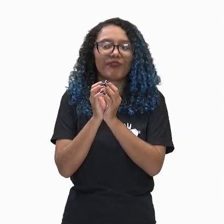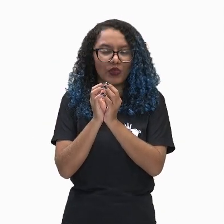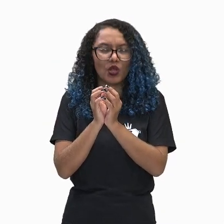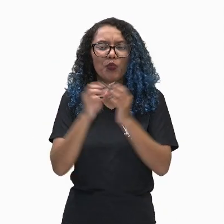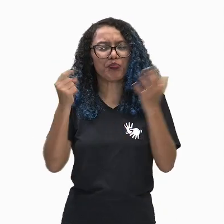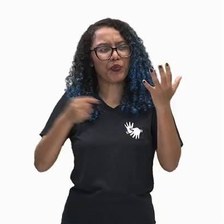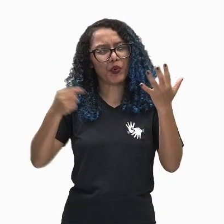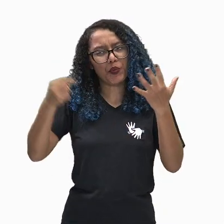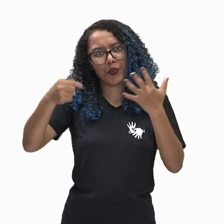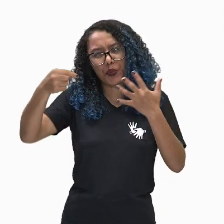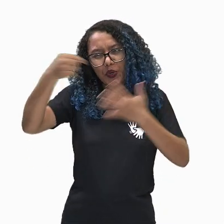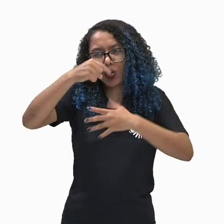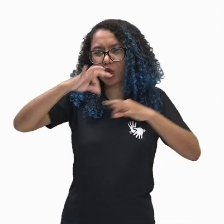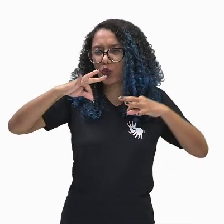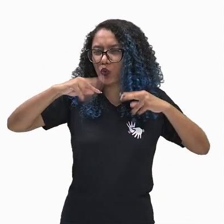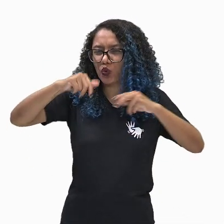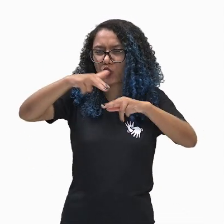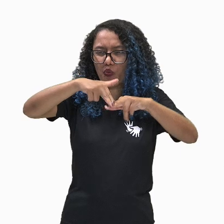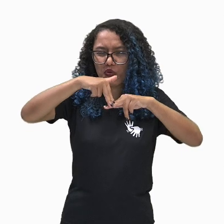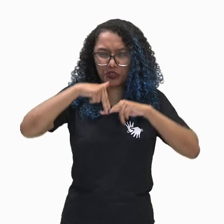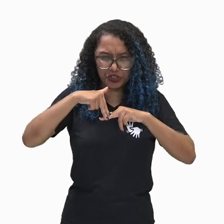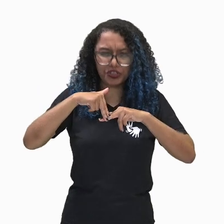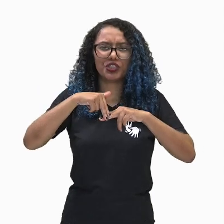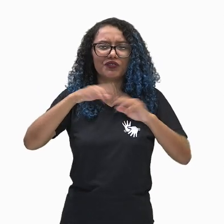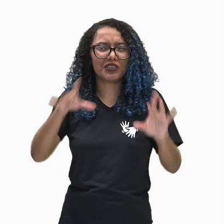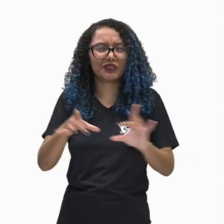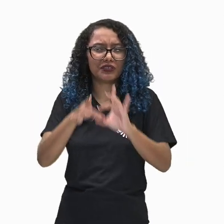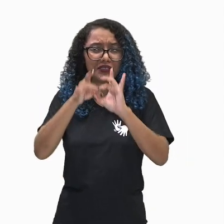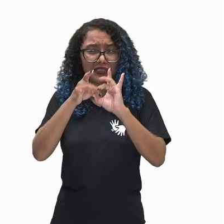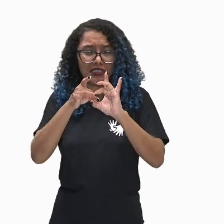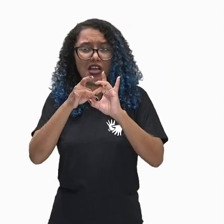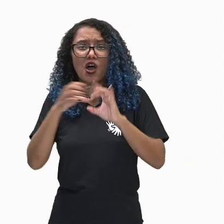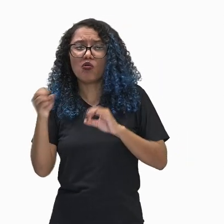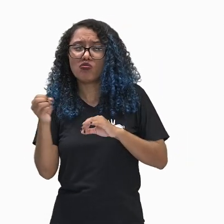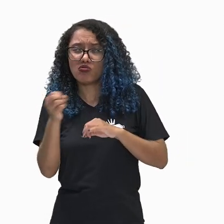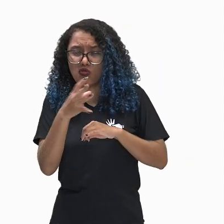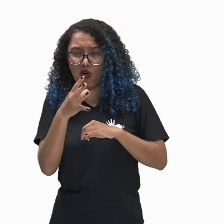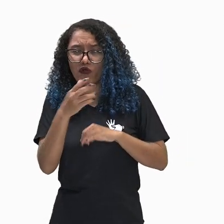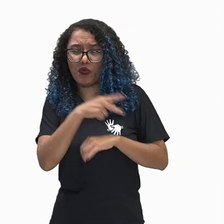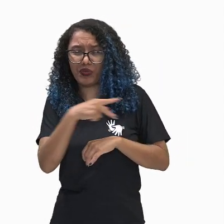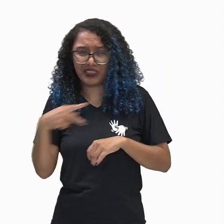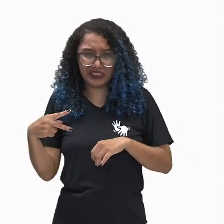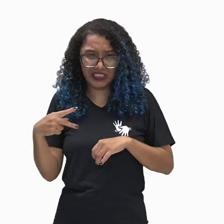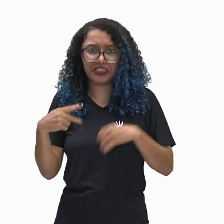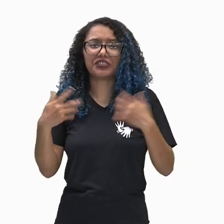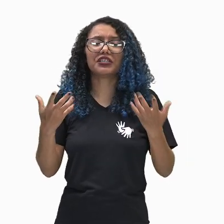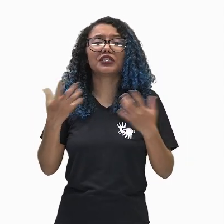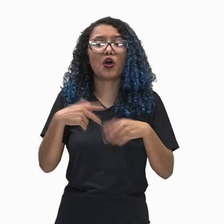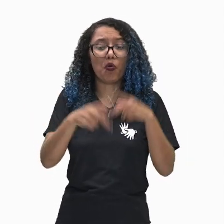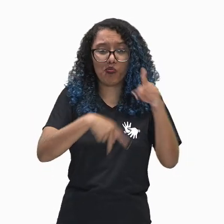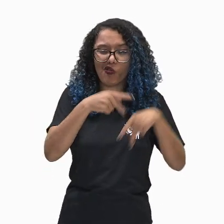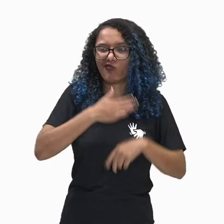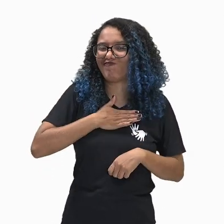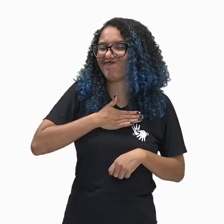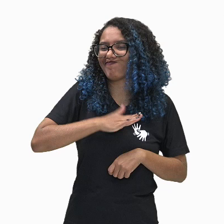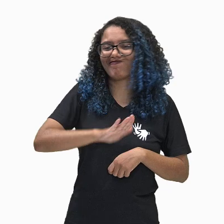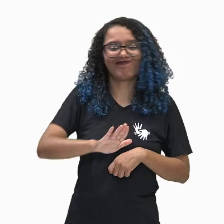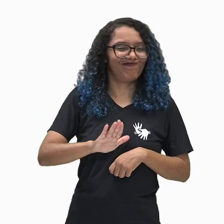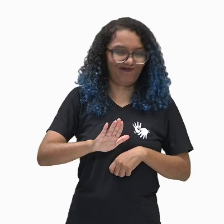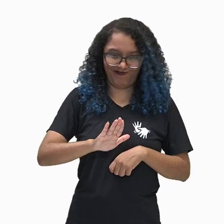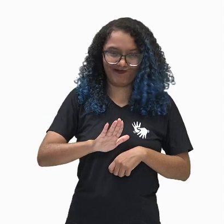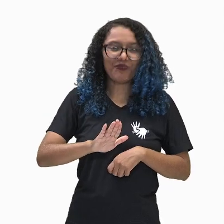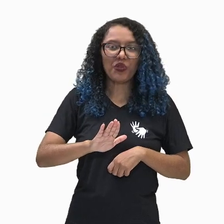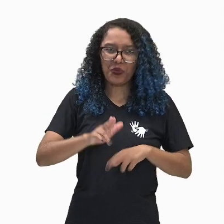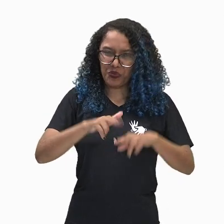somados ao fato do novo nomeado presidente da província, desagradou o povo, gerando, então, aí um clima